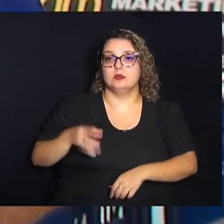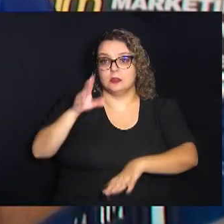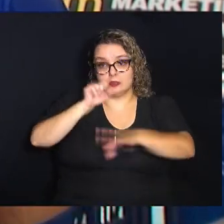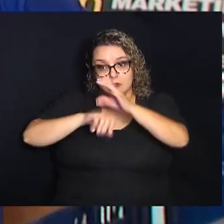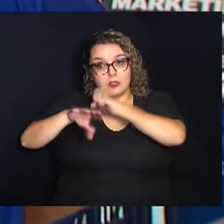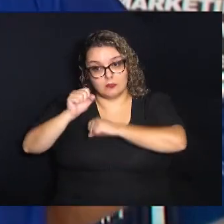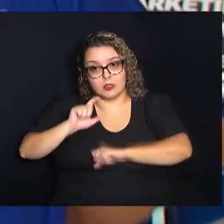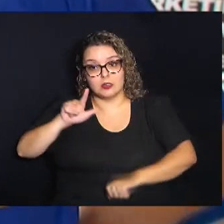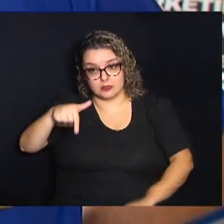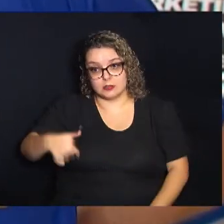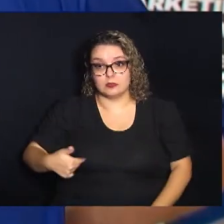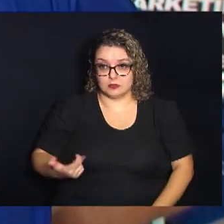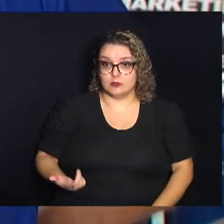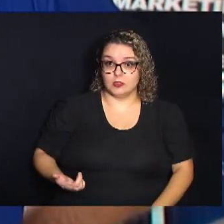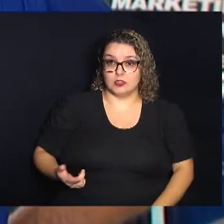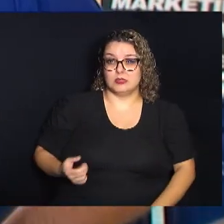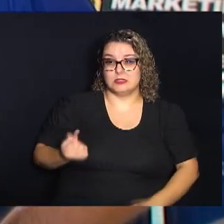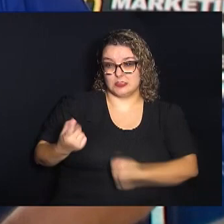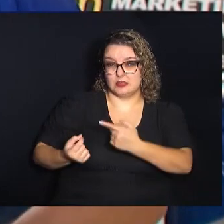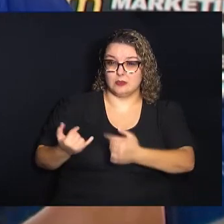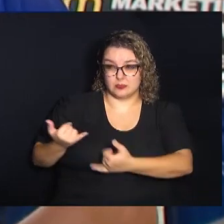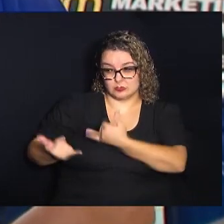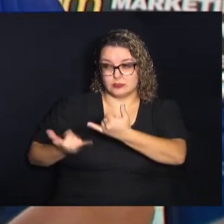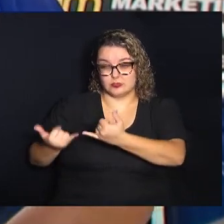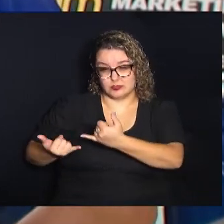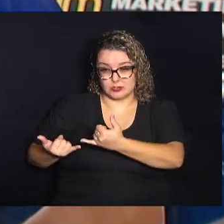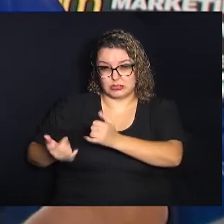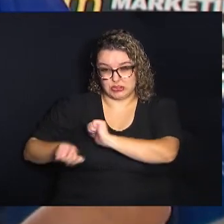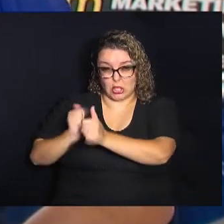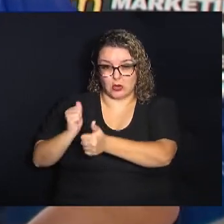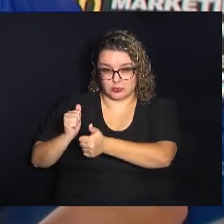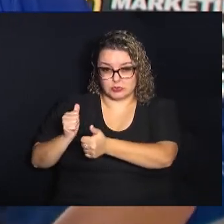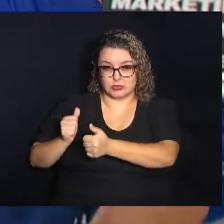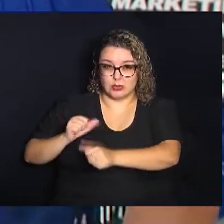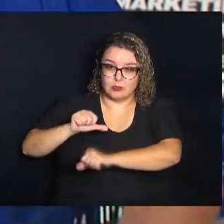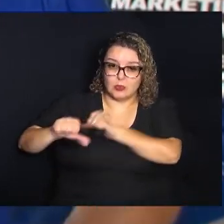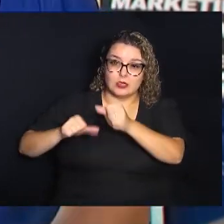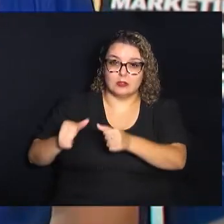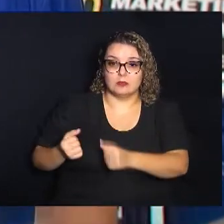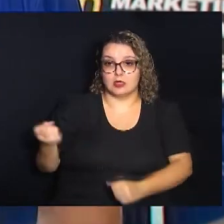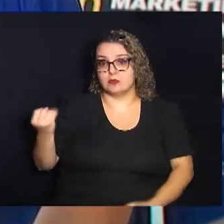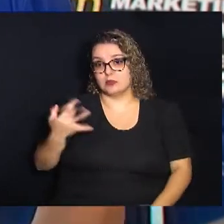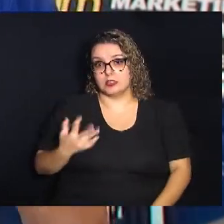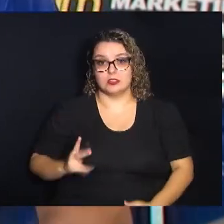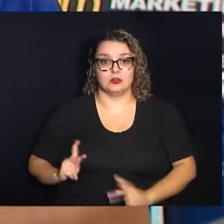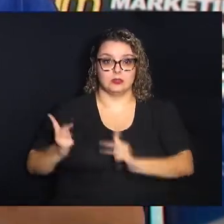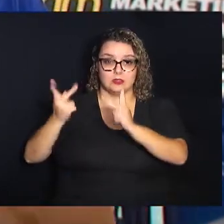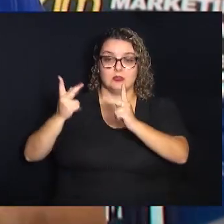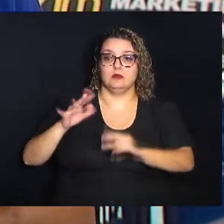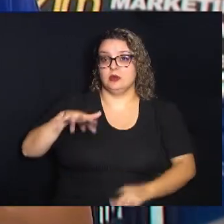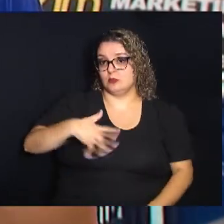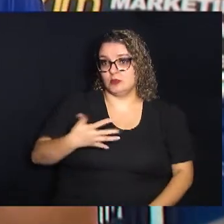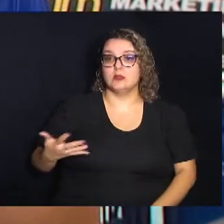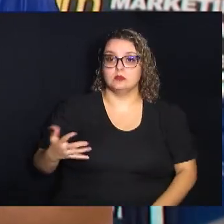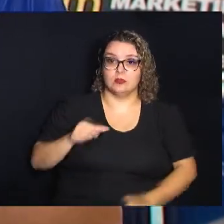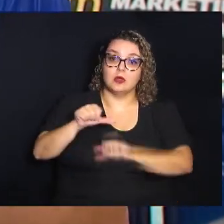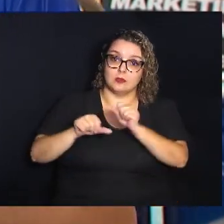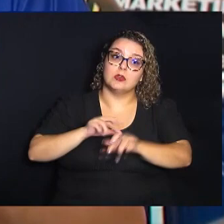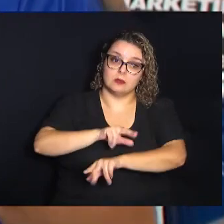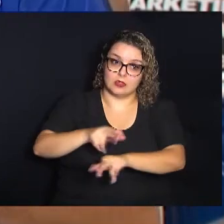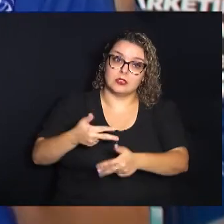talvez poderia haver ganhado e hubiera mudado a quantidade de vitórias, a posição na tabela, hubiera mudado muita